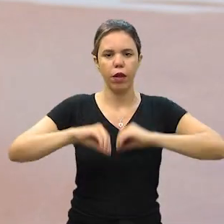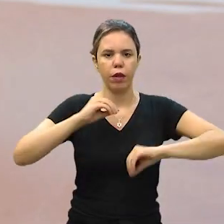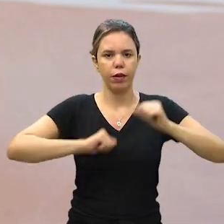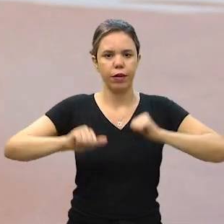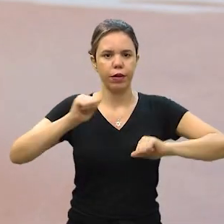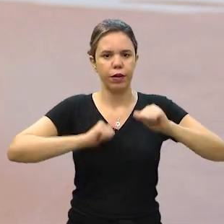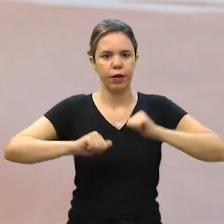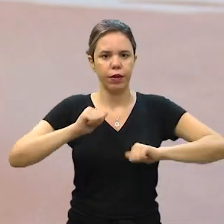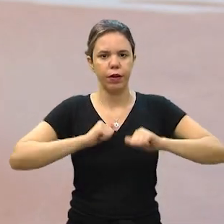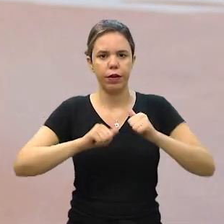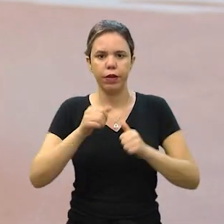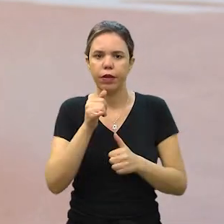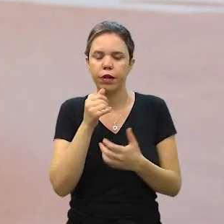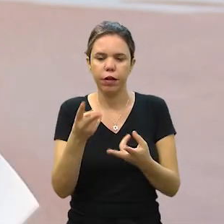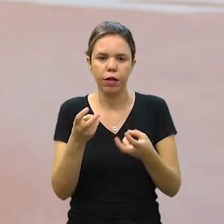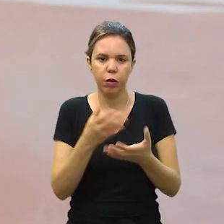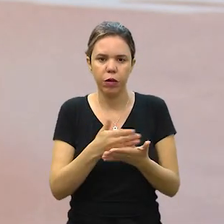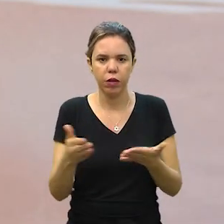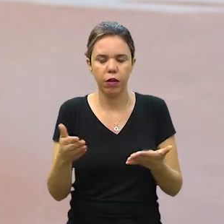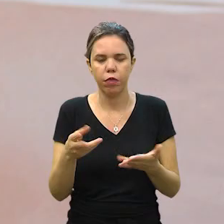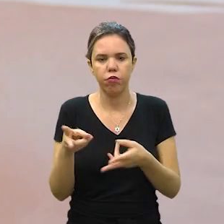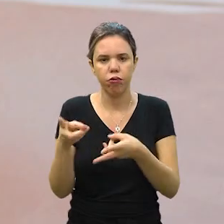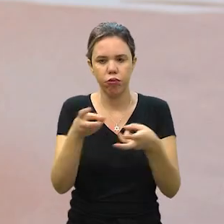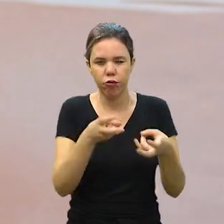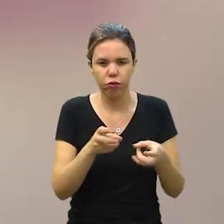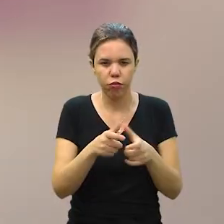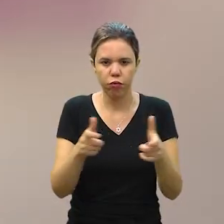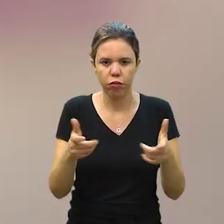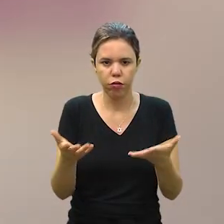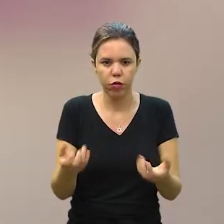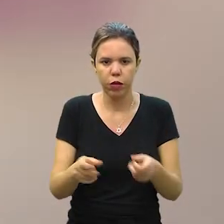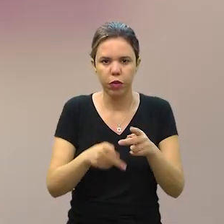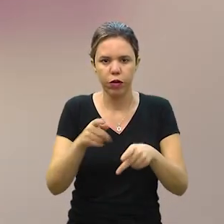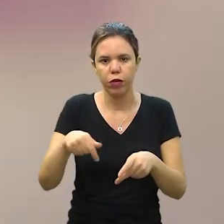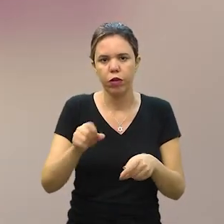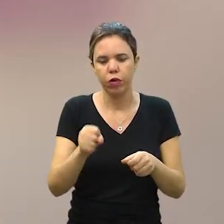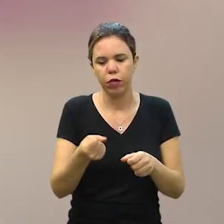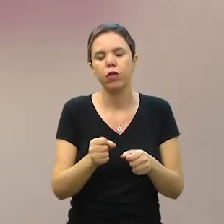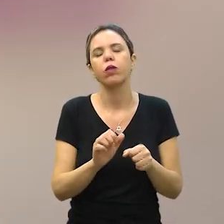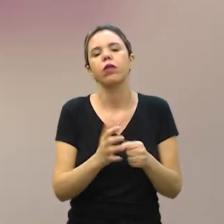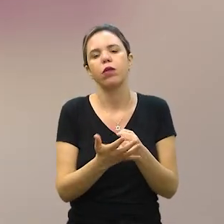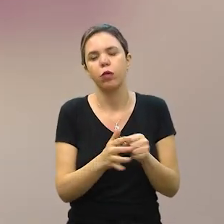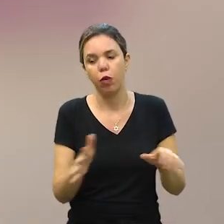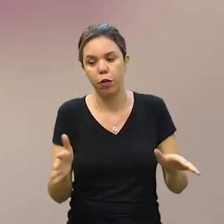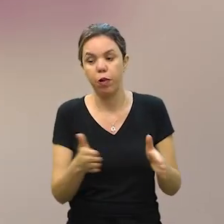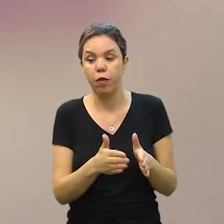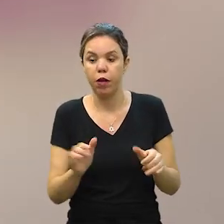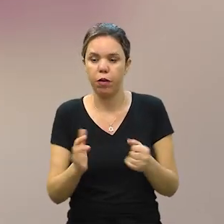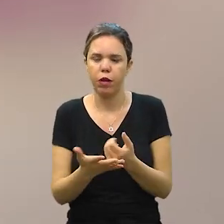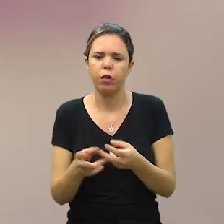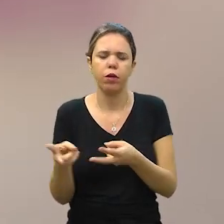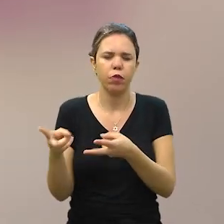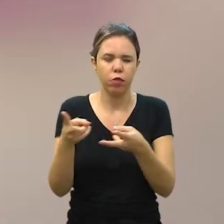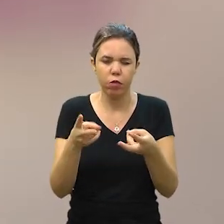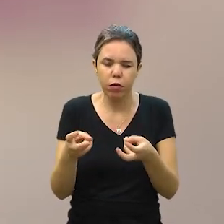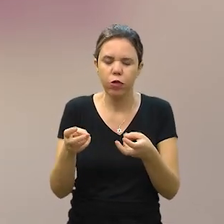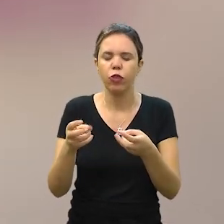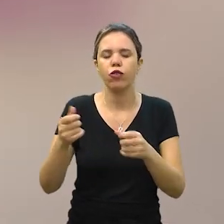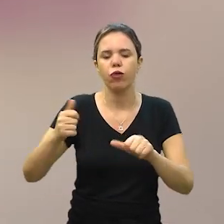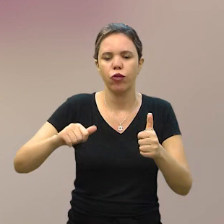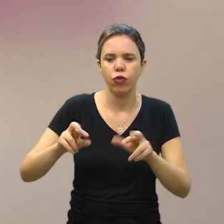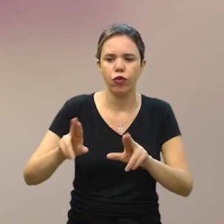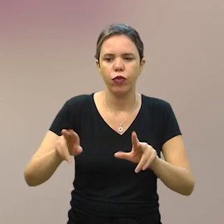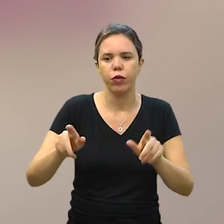depressão e ansiedade começaram a ser vistas mais aí? Nesse momento da pandemia, sim, há um olhar